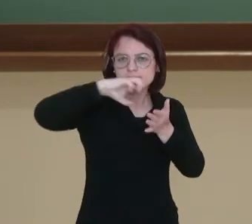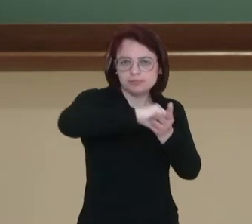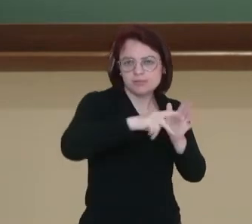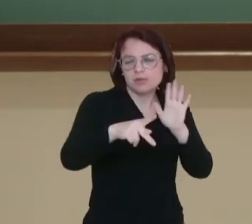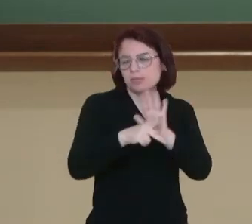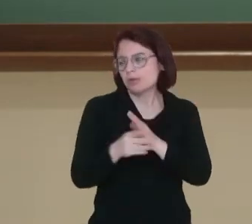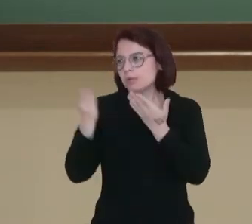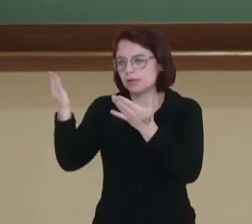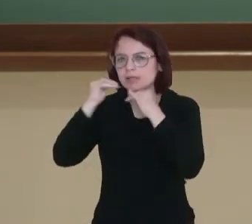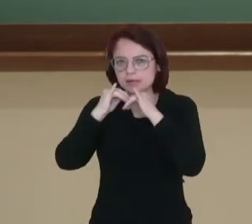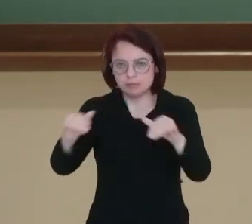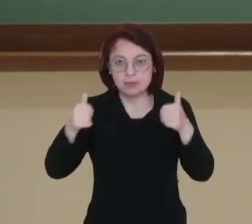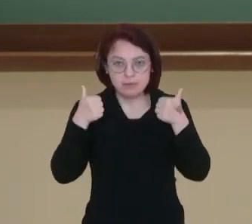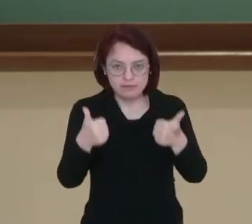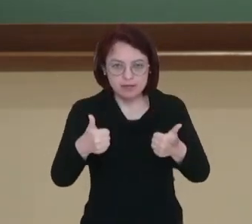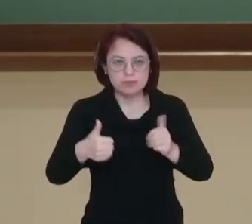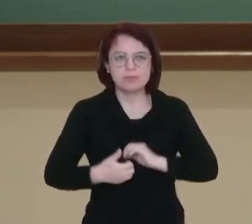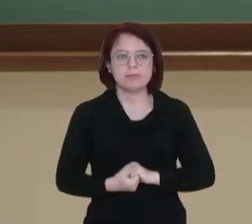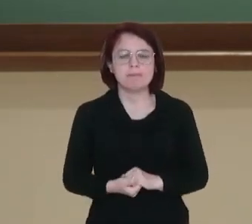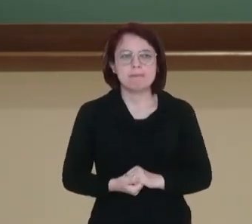esta campanha, perfeito?